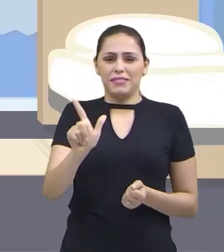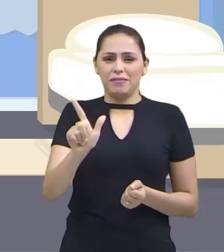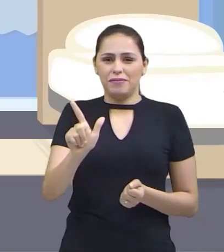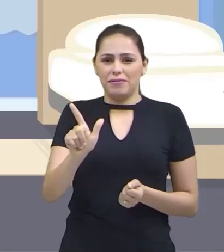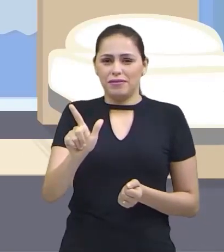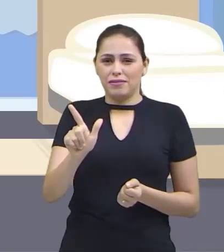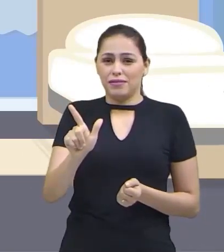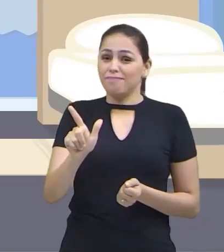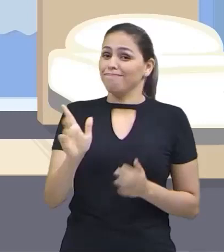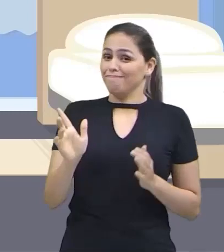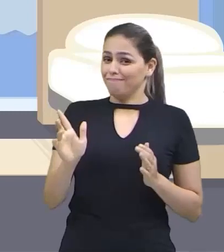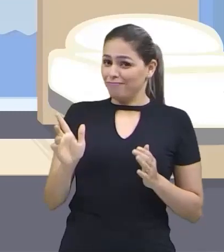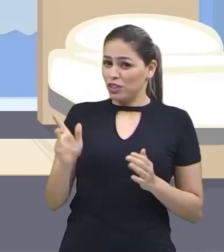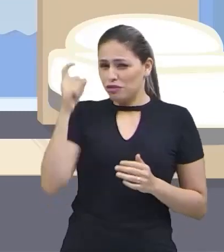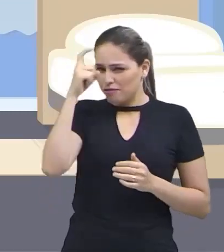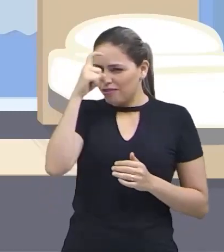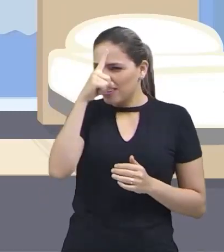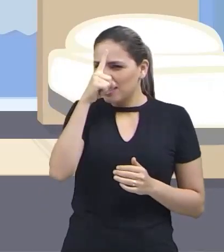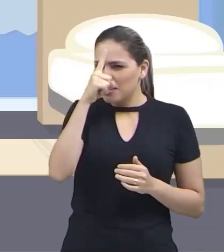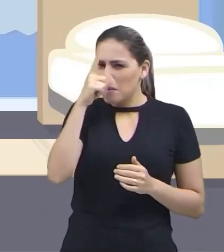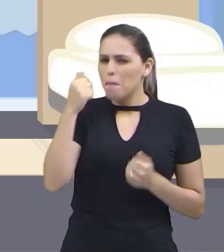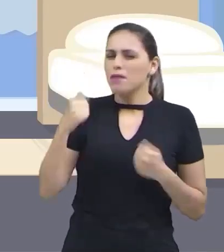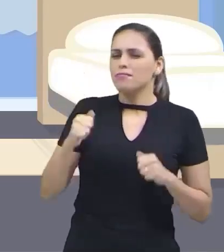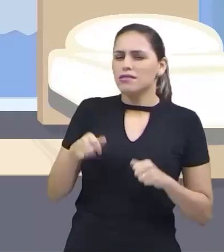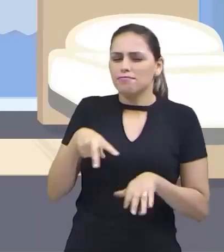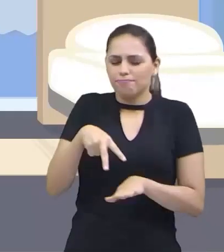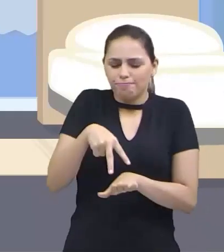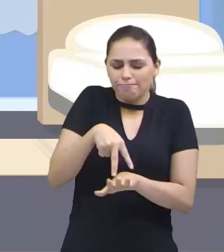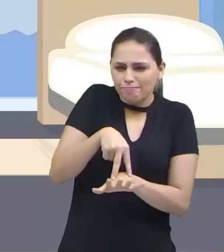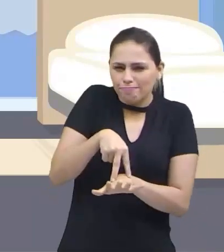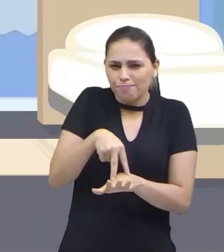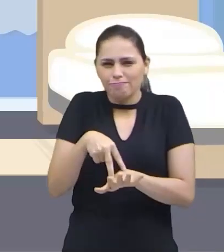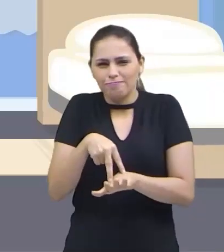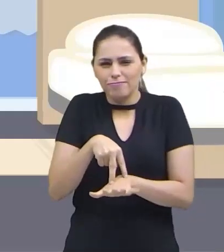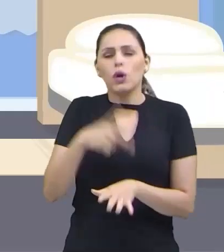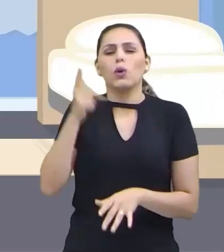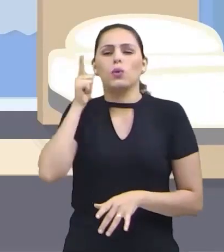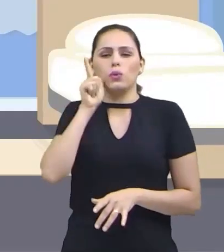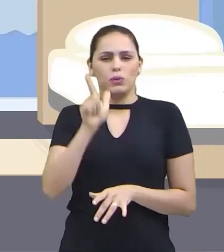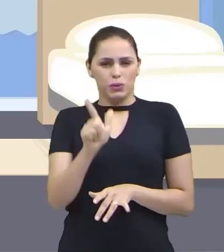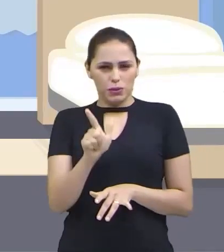ponte era difícil, hein? Mas a gente, com muito equilíbrio, a gente conseguiu passar pela ponte.